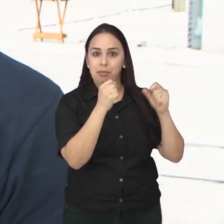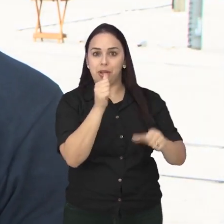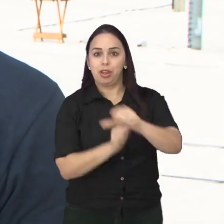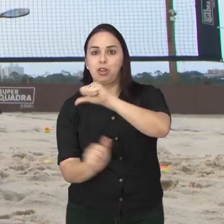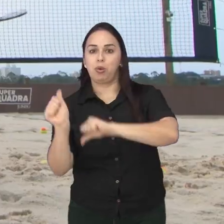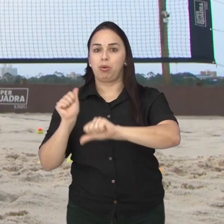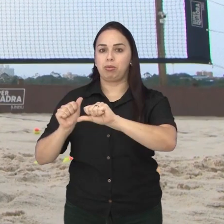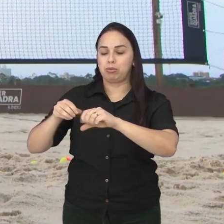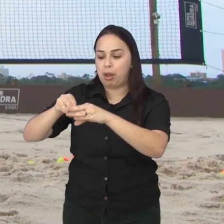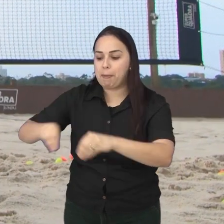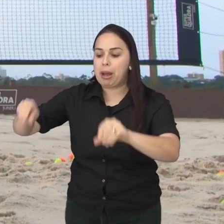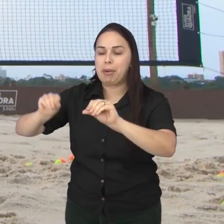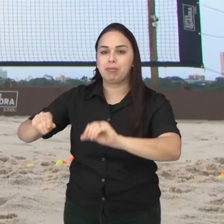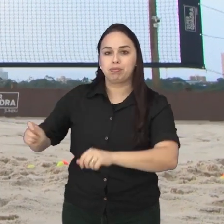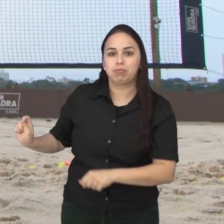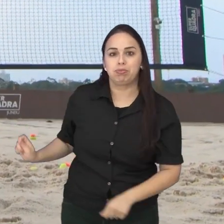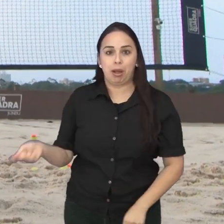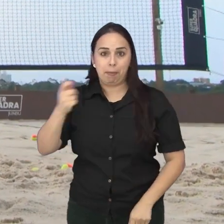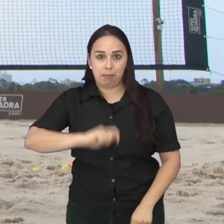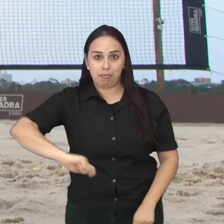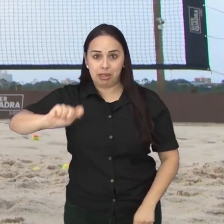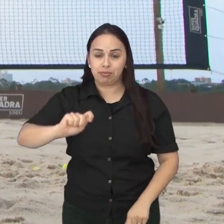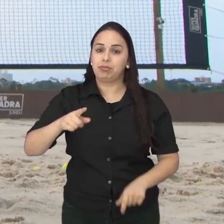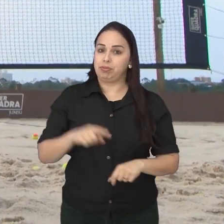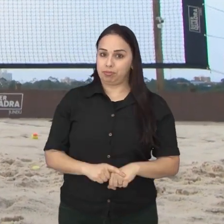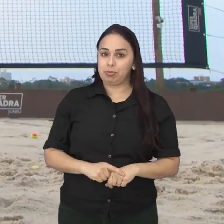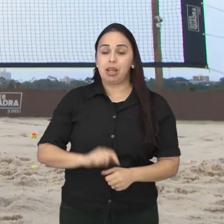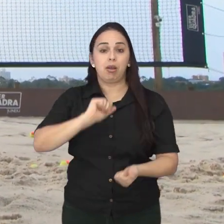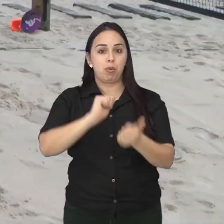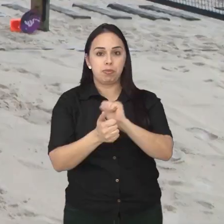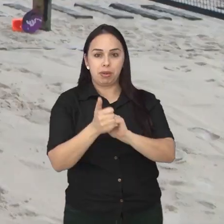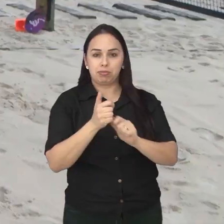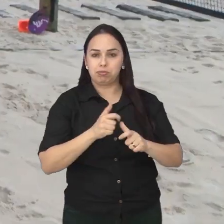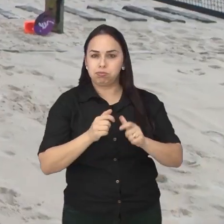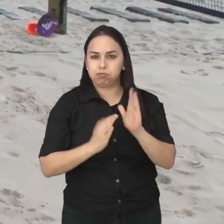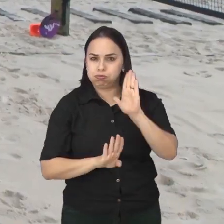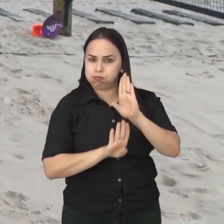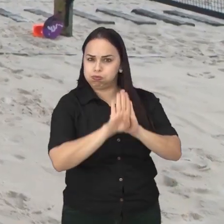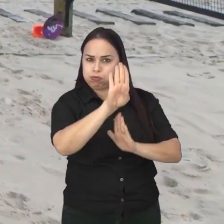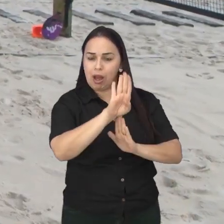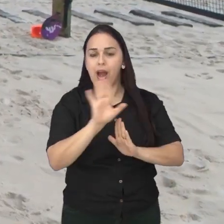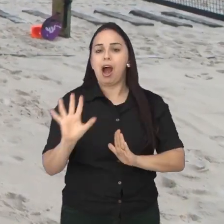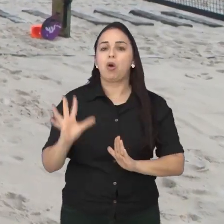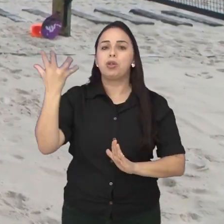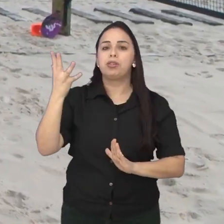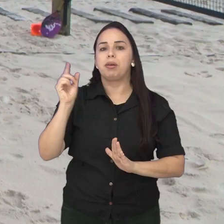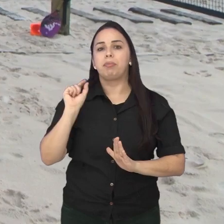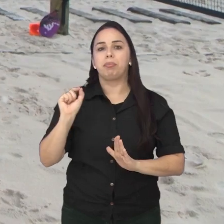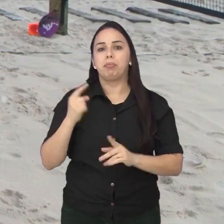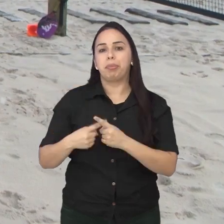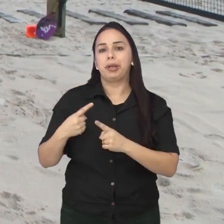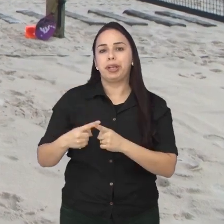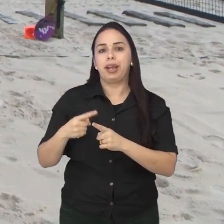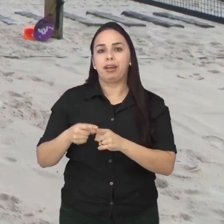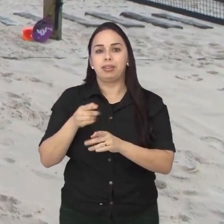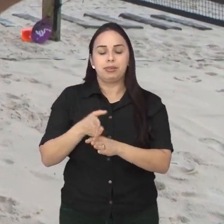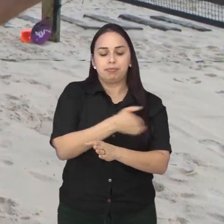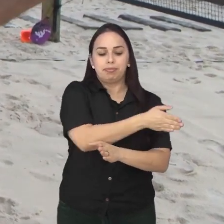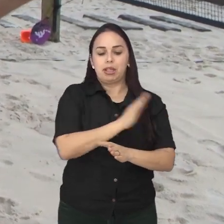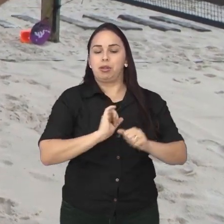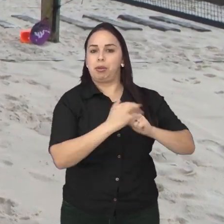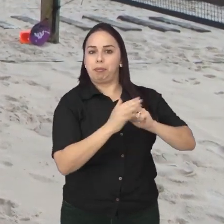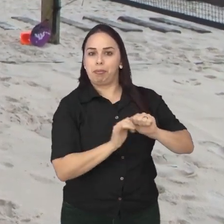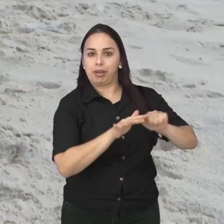pela areia e começou a dar aula de beach tênis. E a popularização do esporte, segundo ele, aconteceu